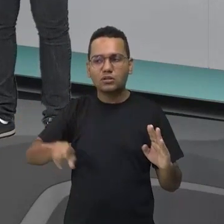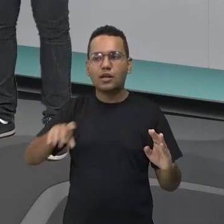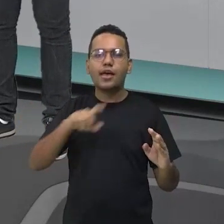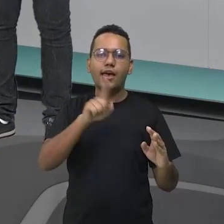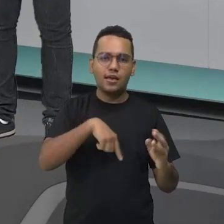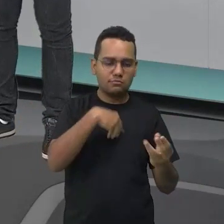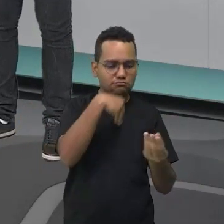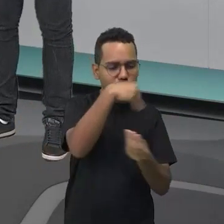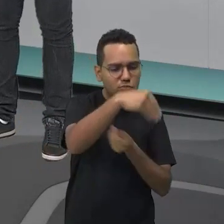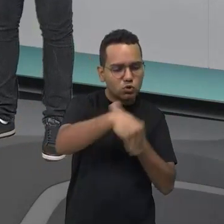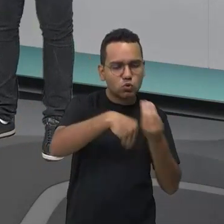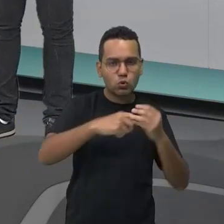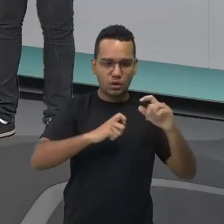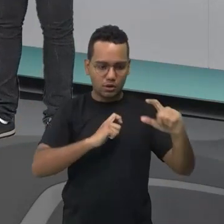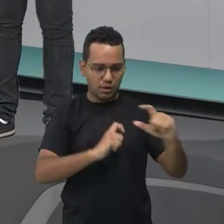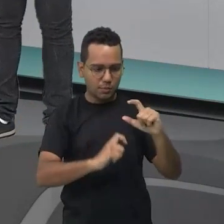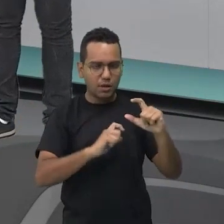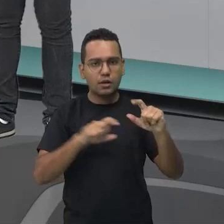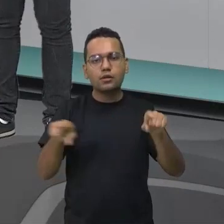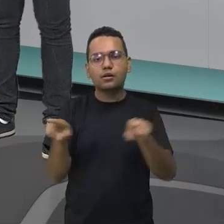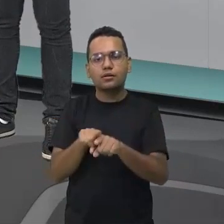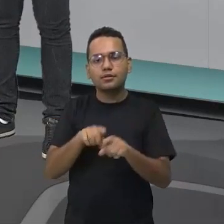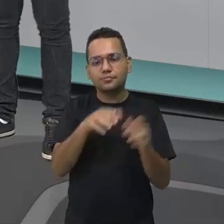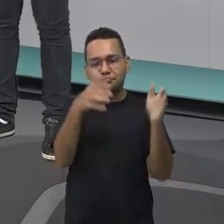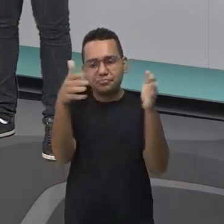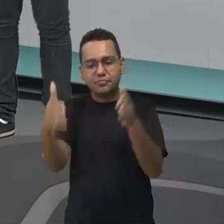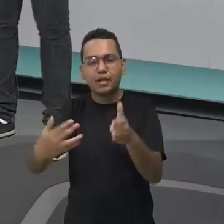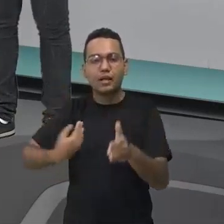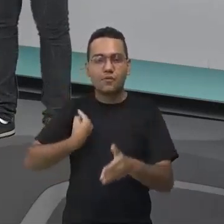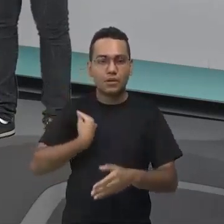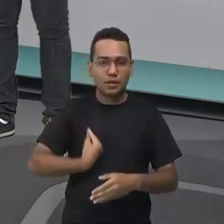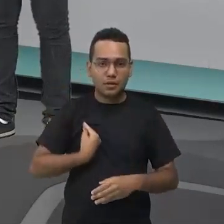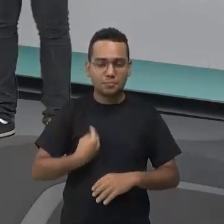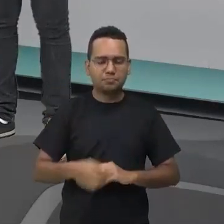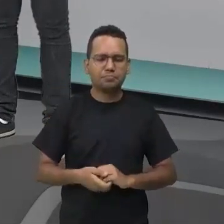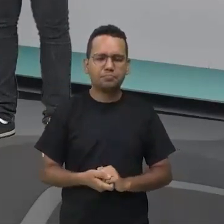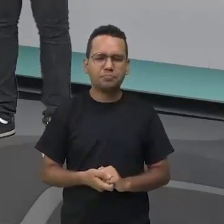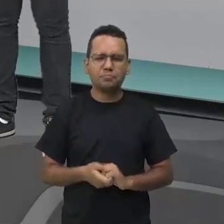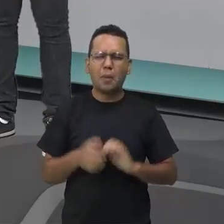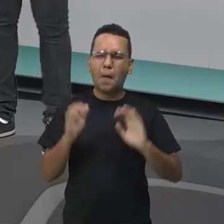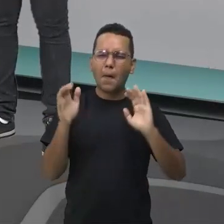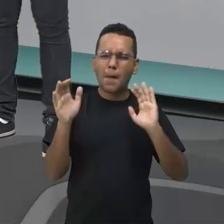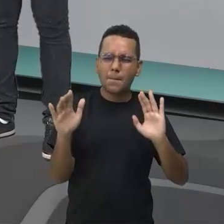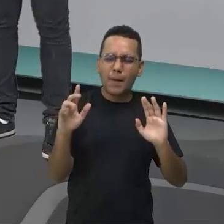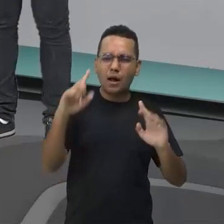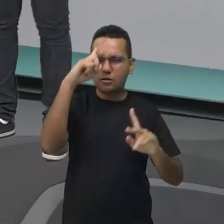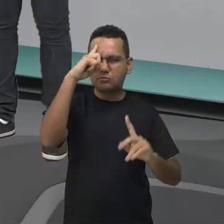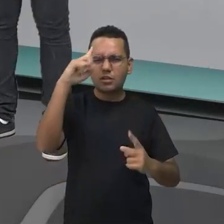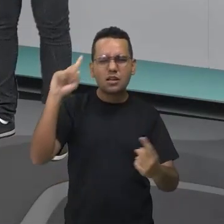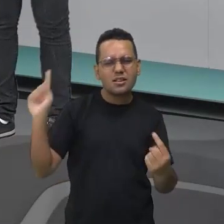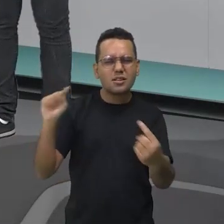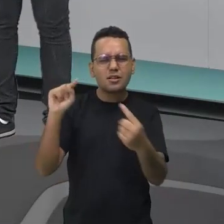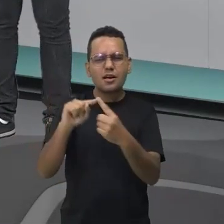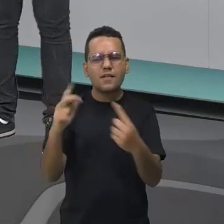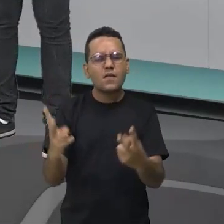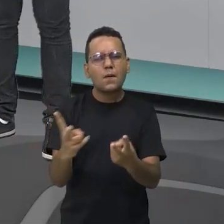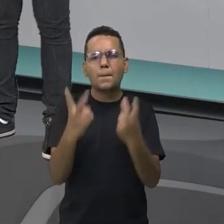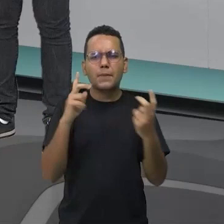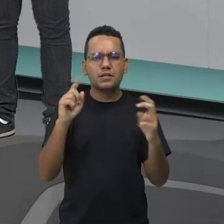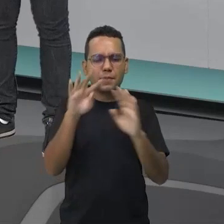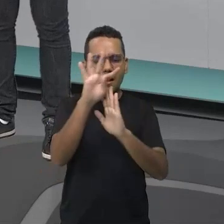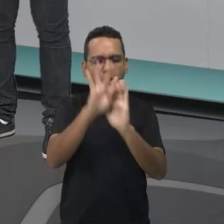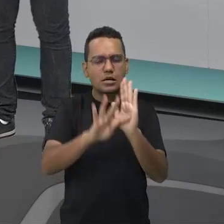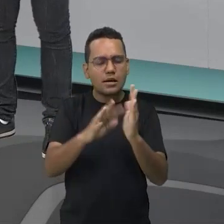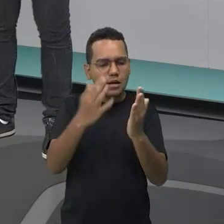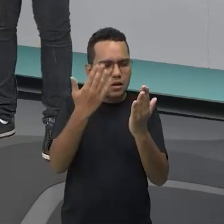tanto na ficção quanto na vida real, certo? Então, para que a gente possa compreender o